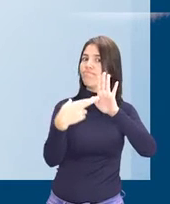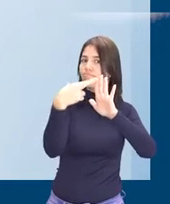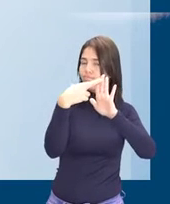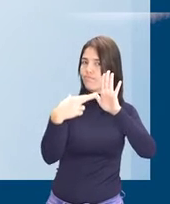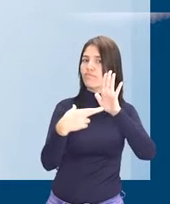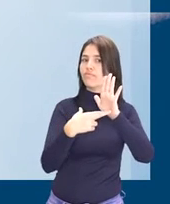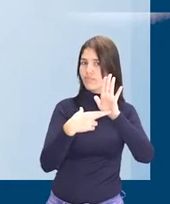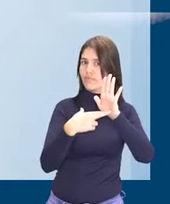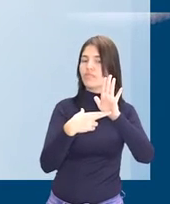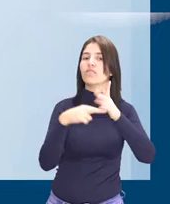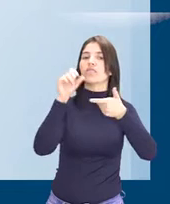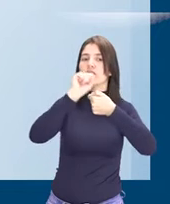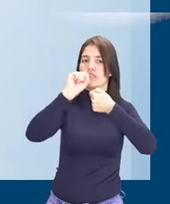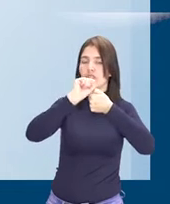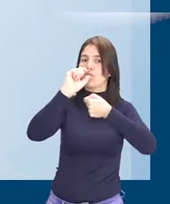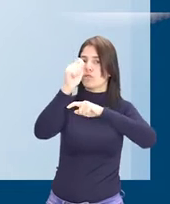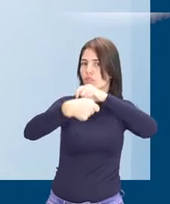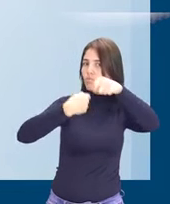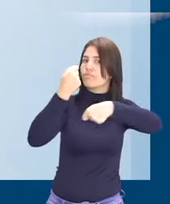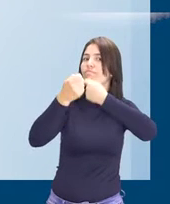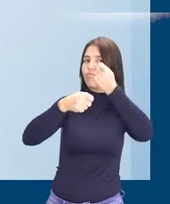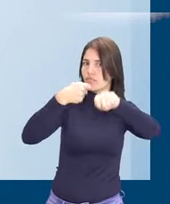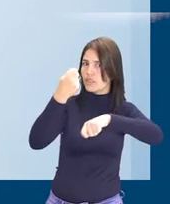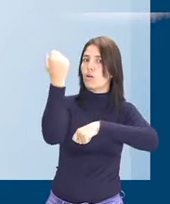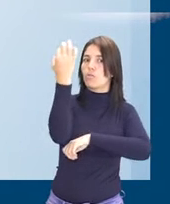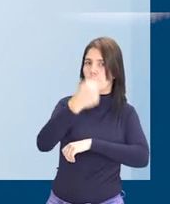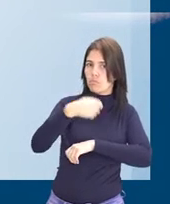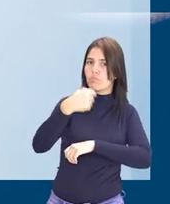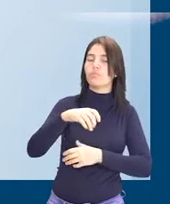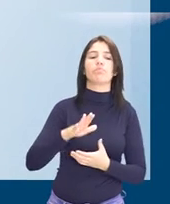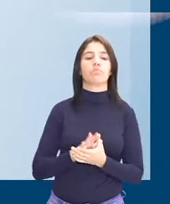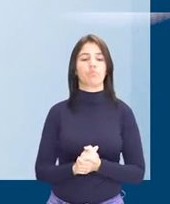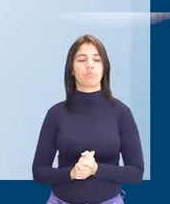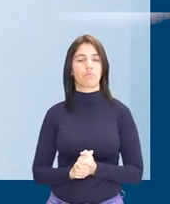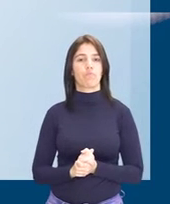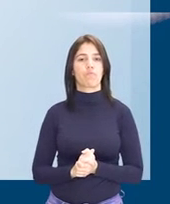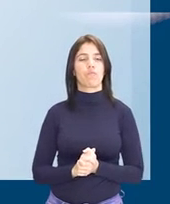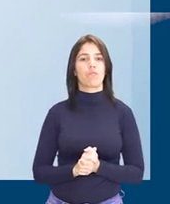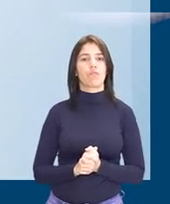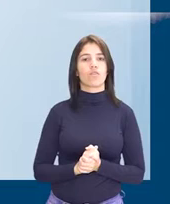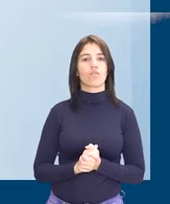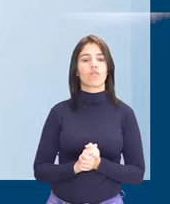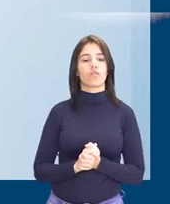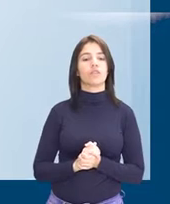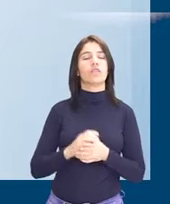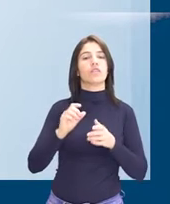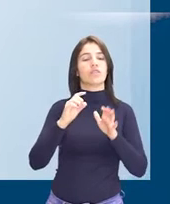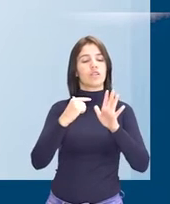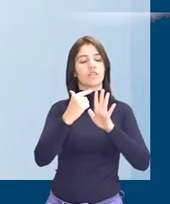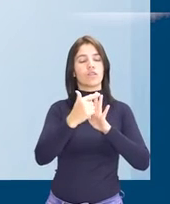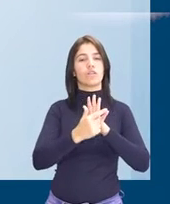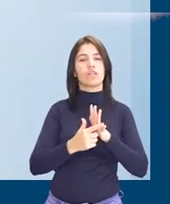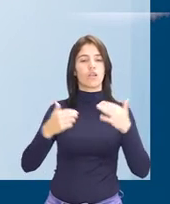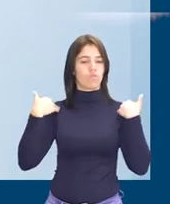para na hora de estar fazendo os sinais. Então, vamos lá. Configuração das mãos, ponto